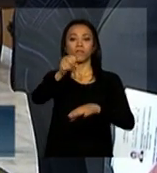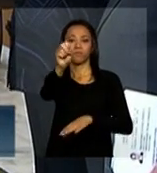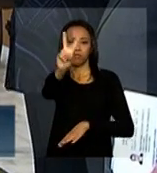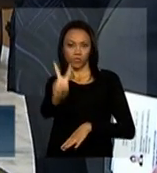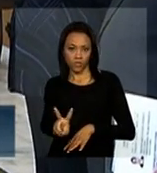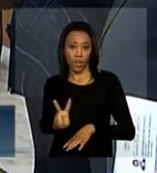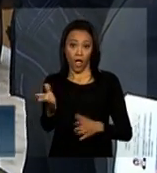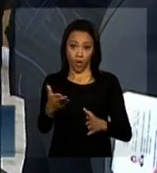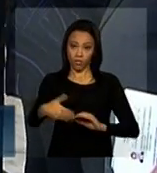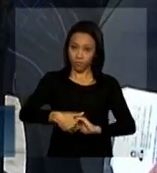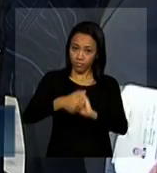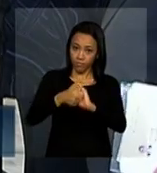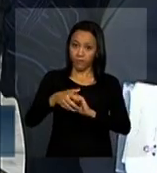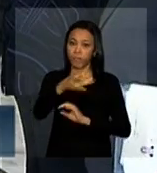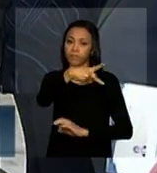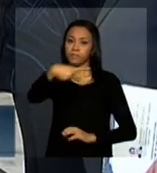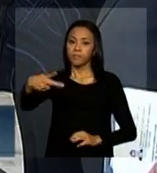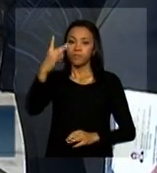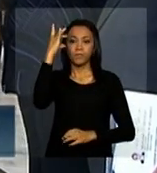momento.